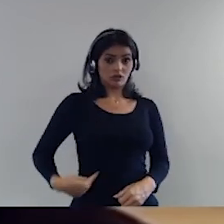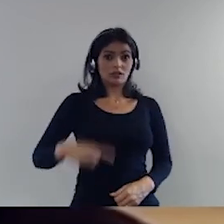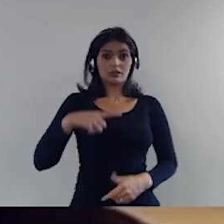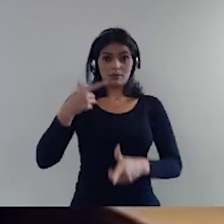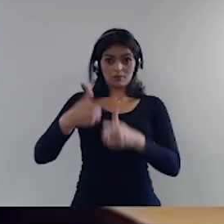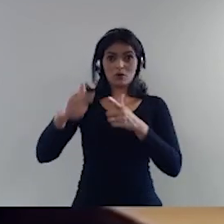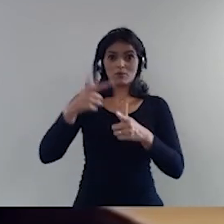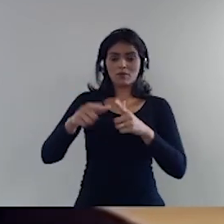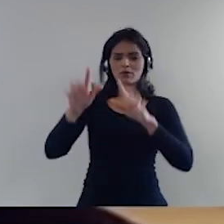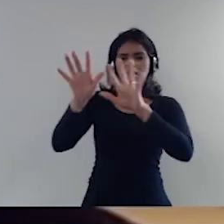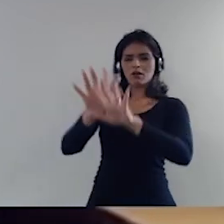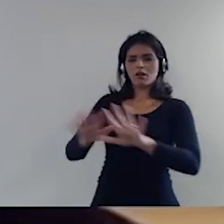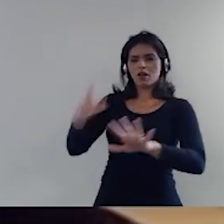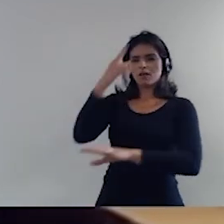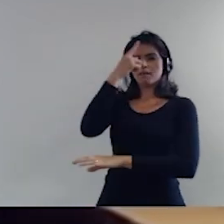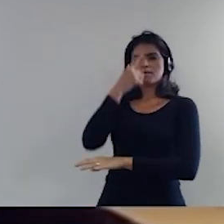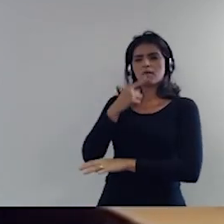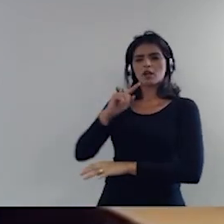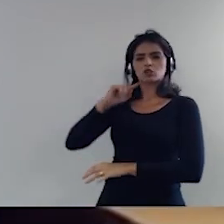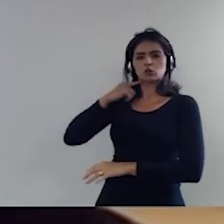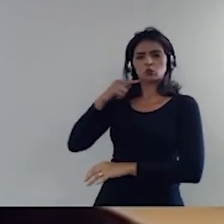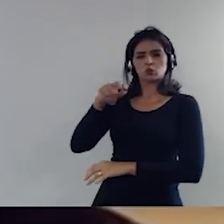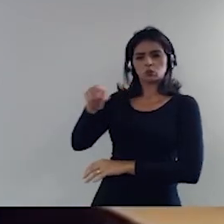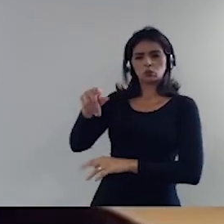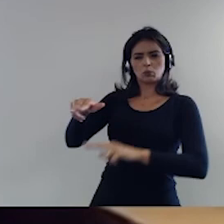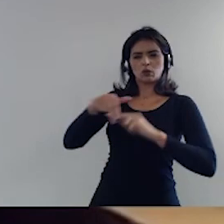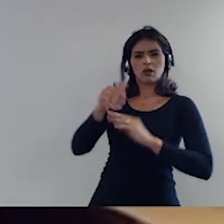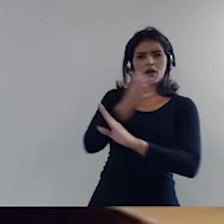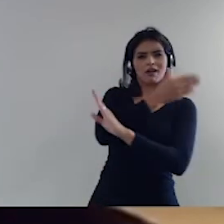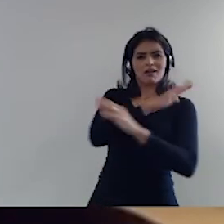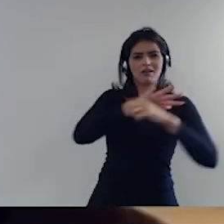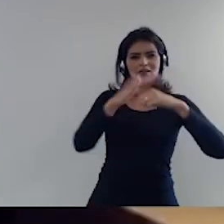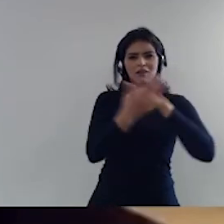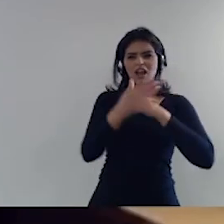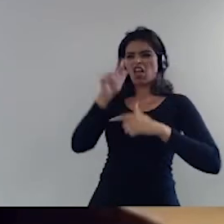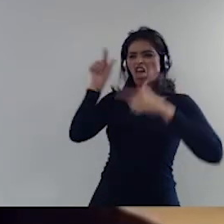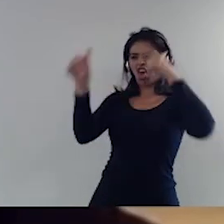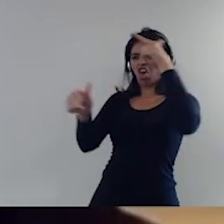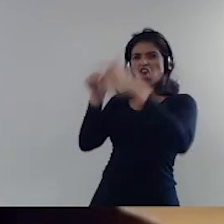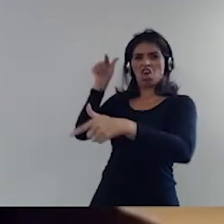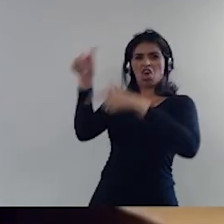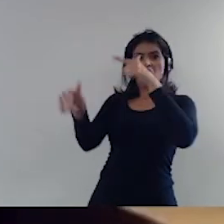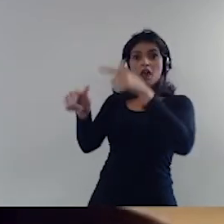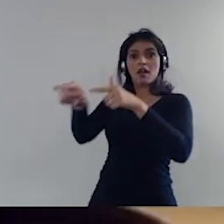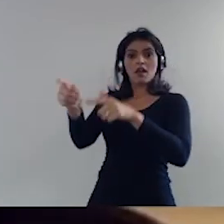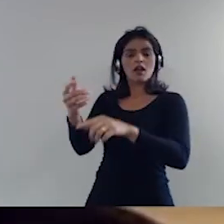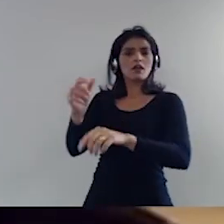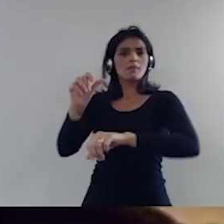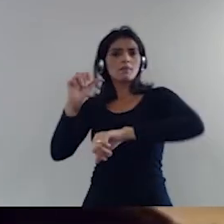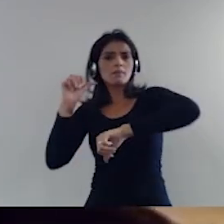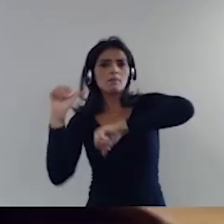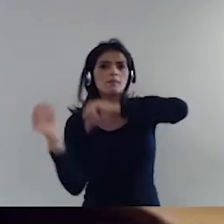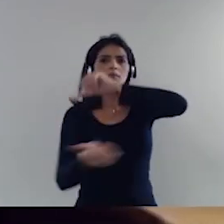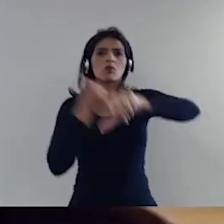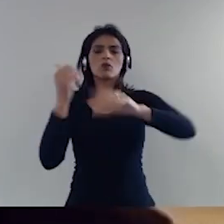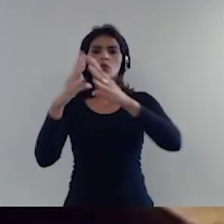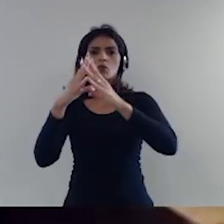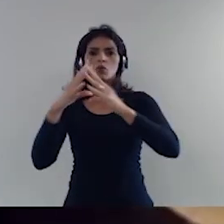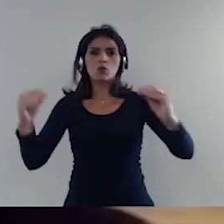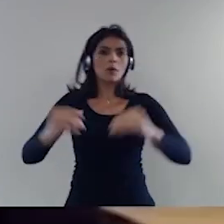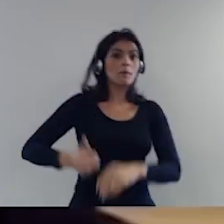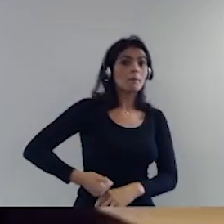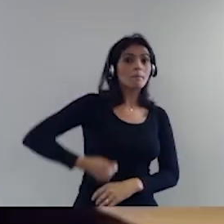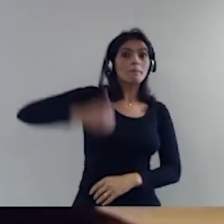imagem pela opacidade num primeiro momento do enfrentamento da crise, foi o país que se recuperou primeiro e hoje